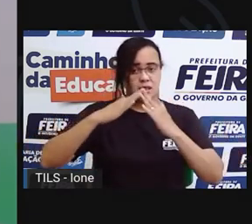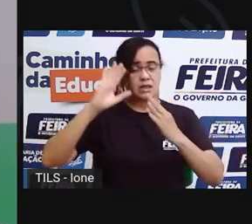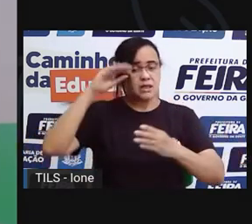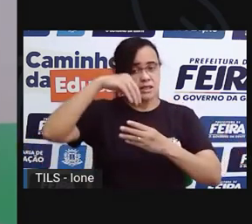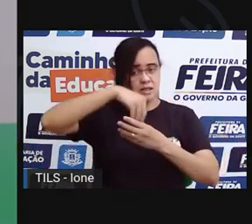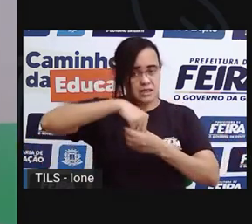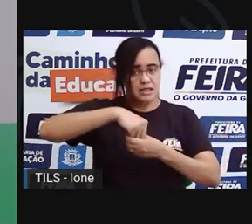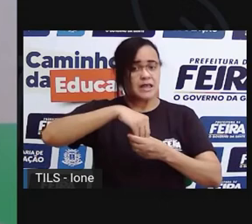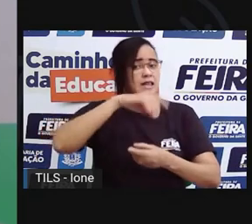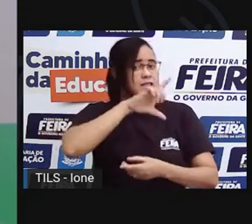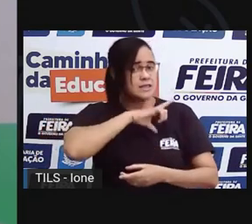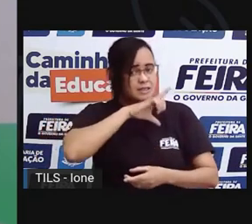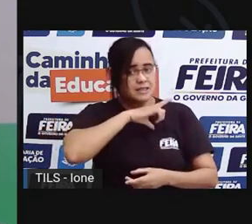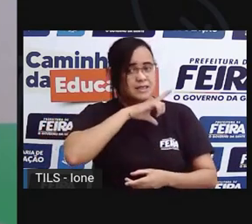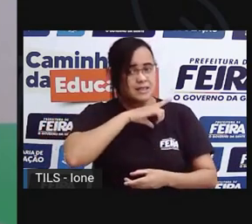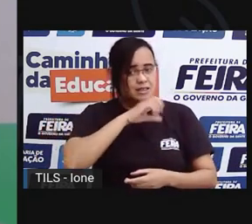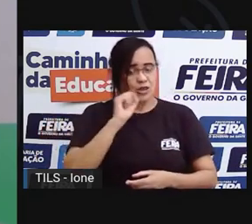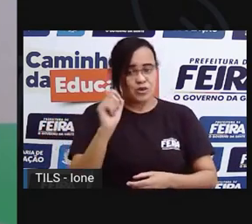Certo?